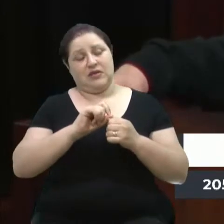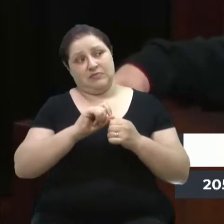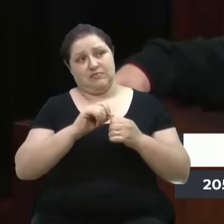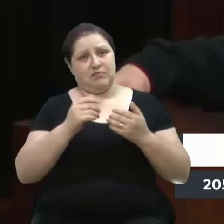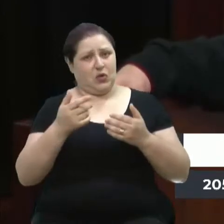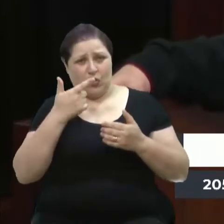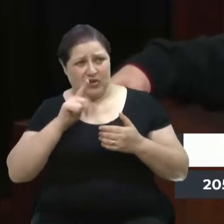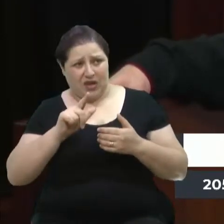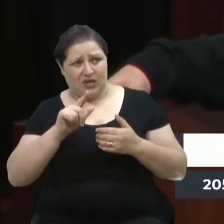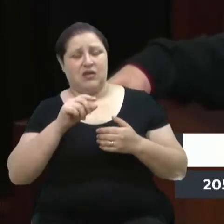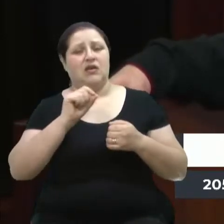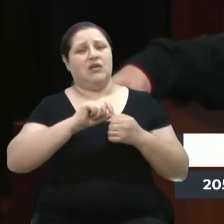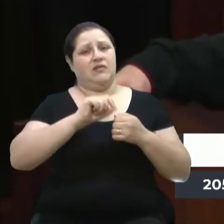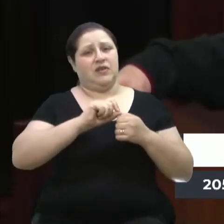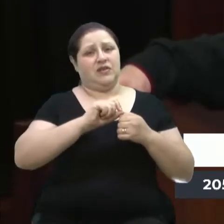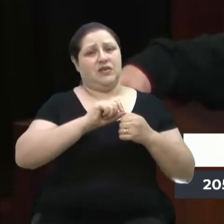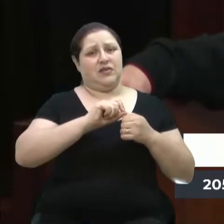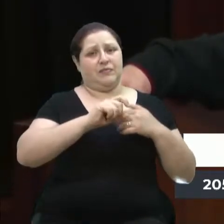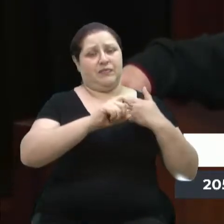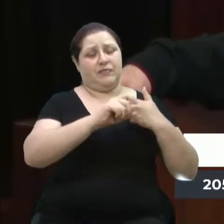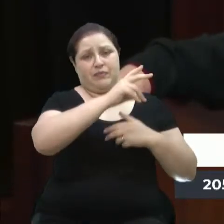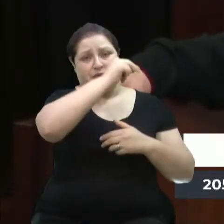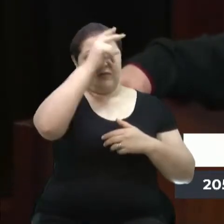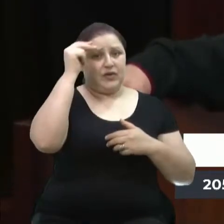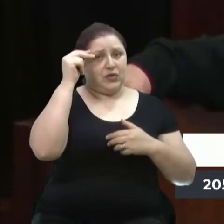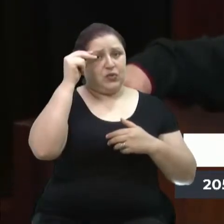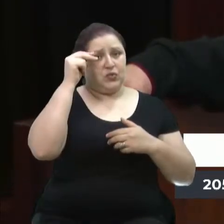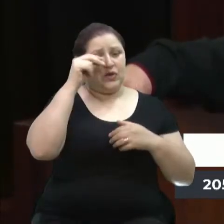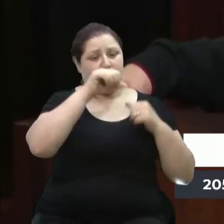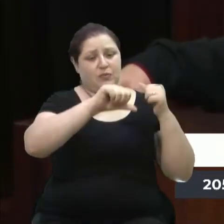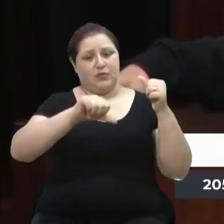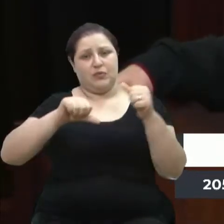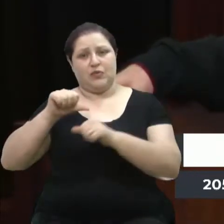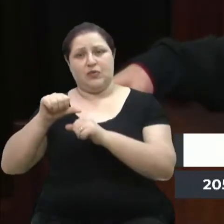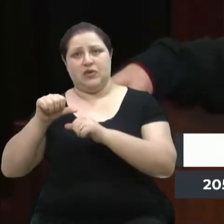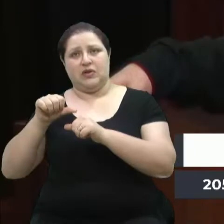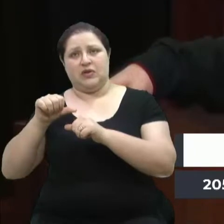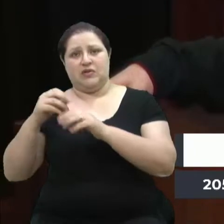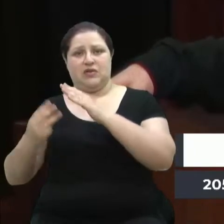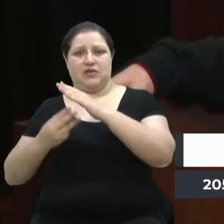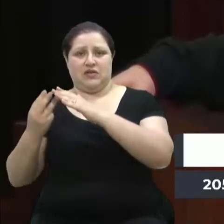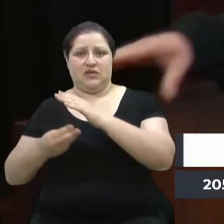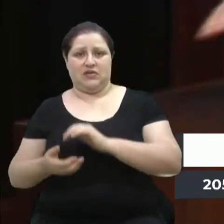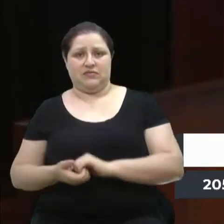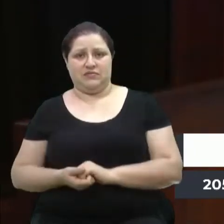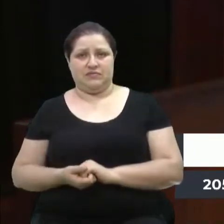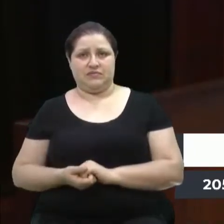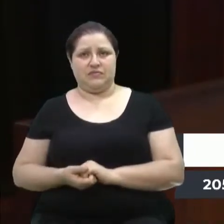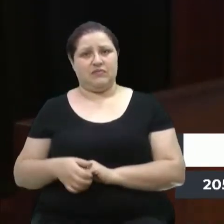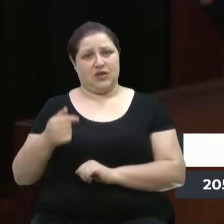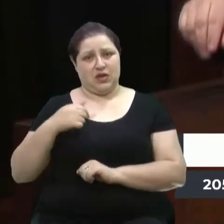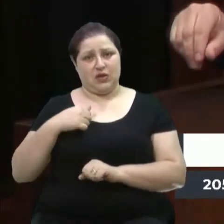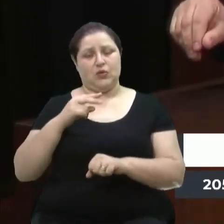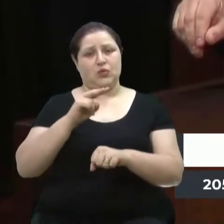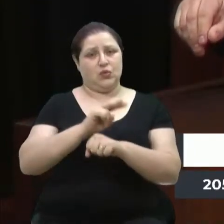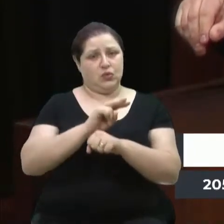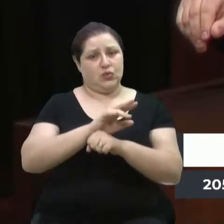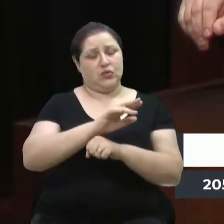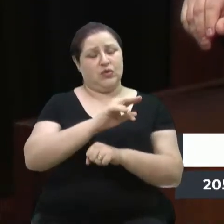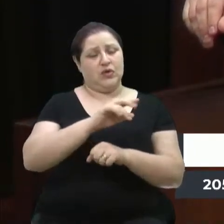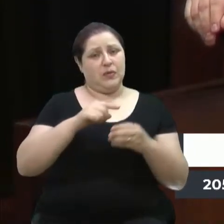ali disse que prioriza a saúde também prioriza a saúde tanto é que Comparar as emendas que eu consegui com ele já é zero para 20